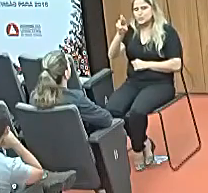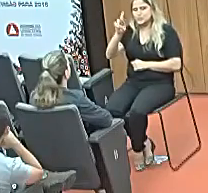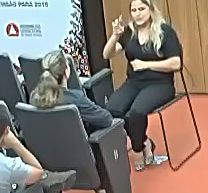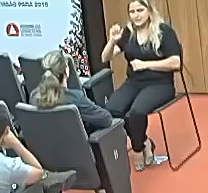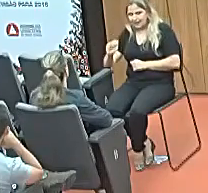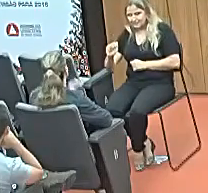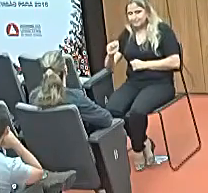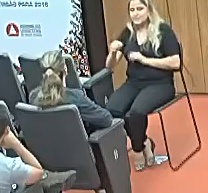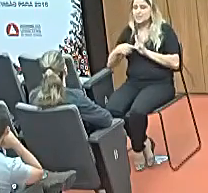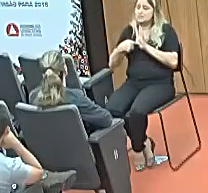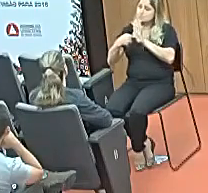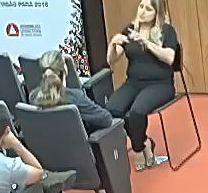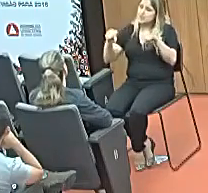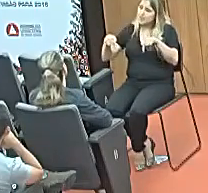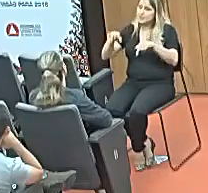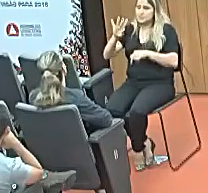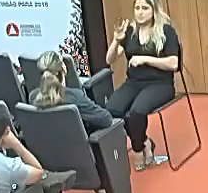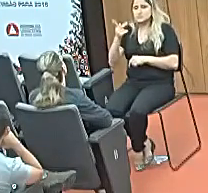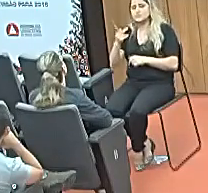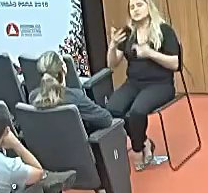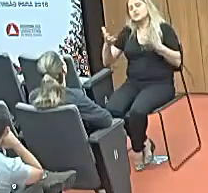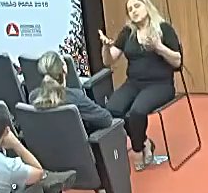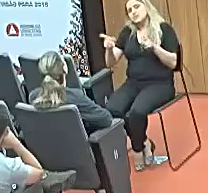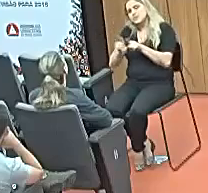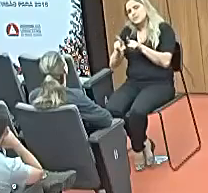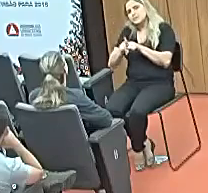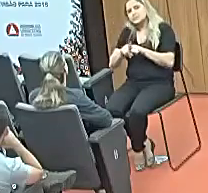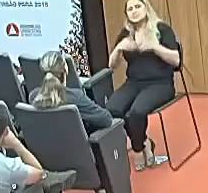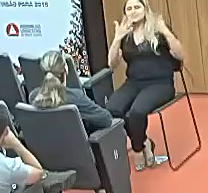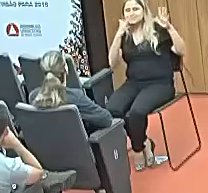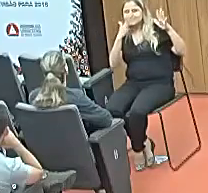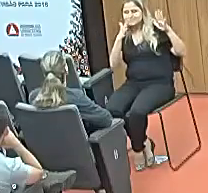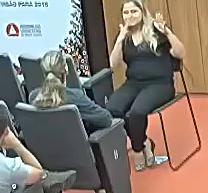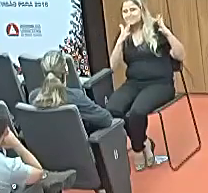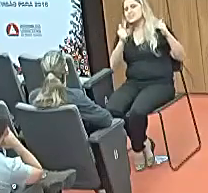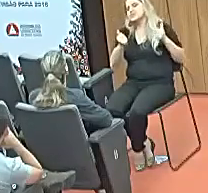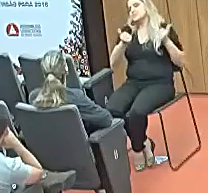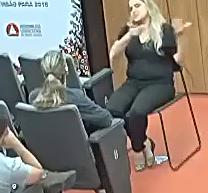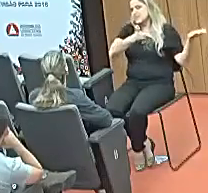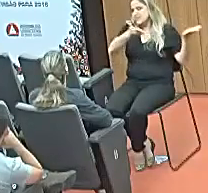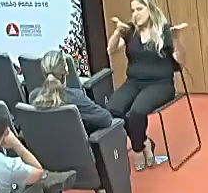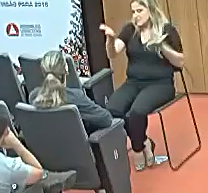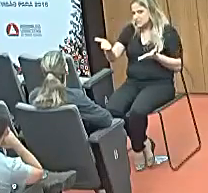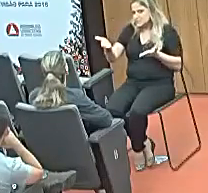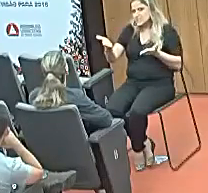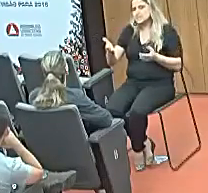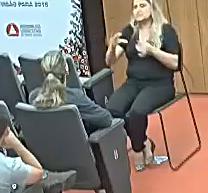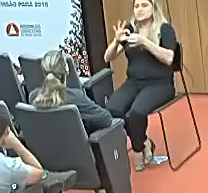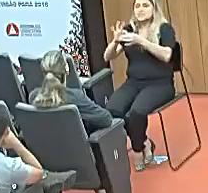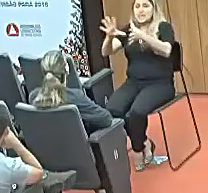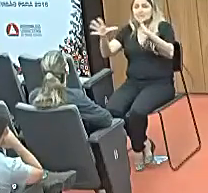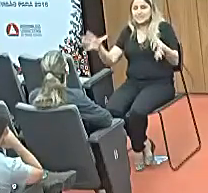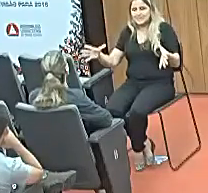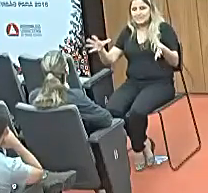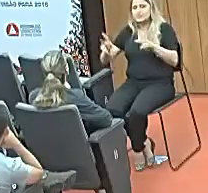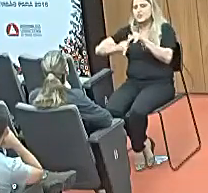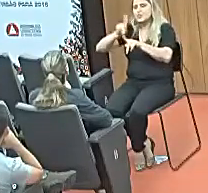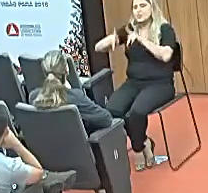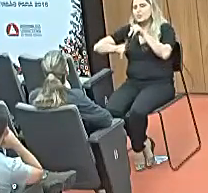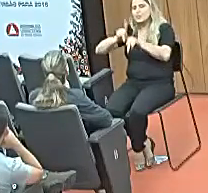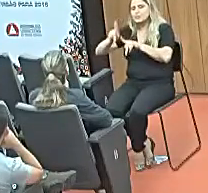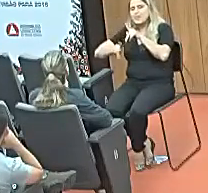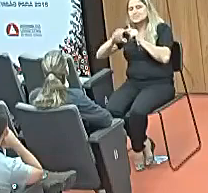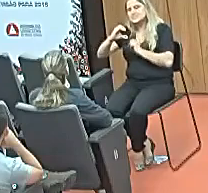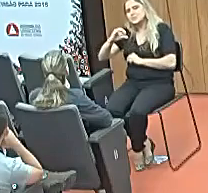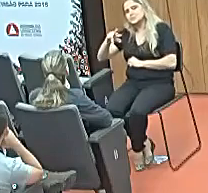eu gostaria também de parabenizar a casa pela porta abrindo esse processo de participação social que eu acho que é fundamental no processo